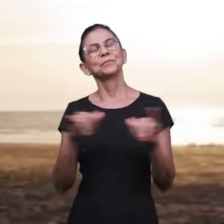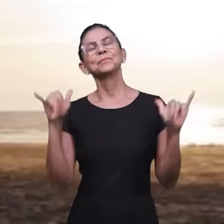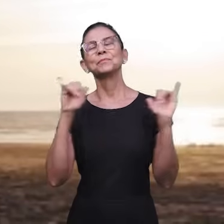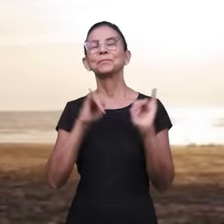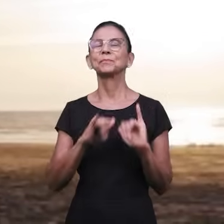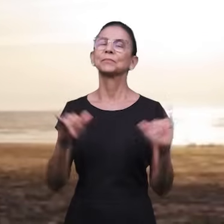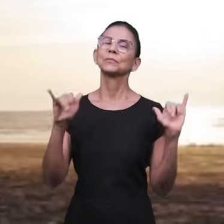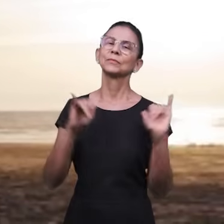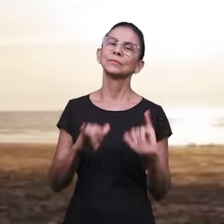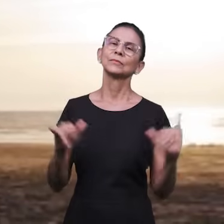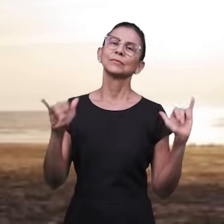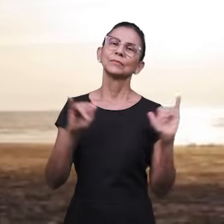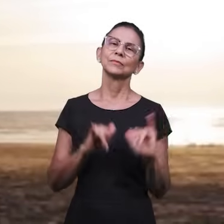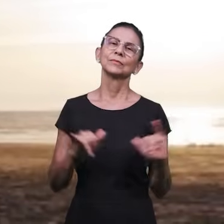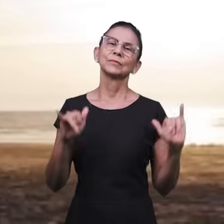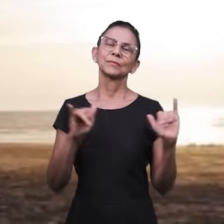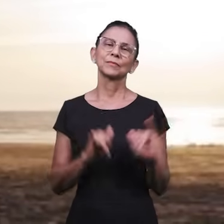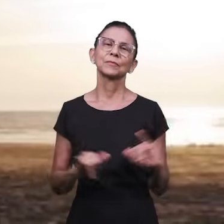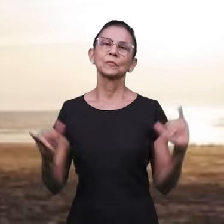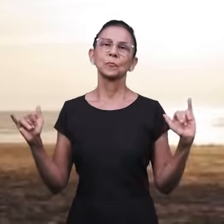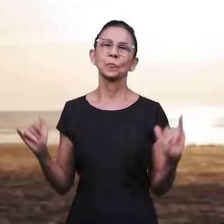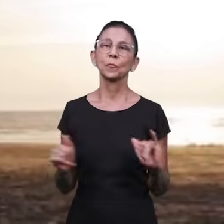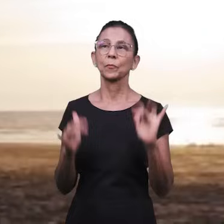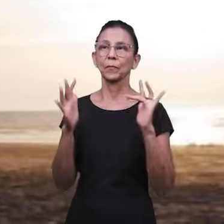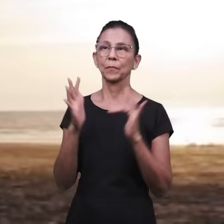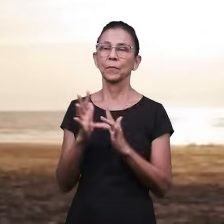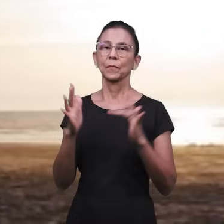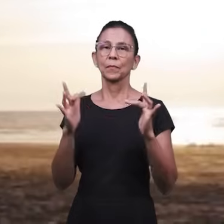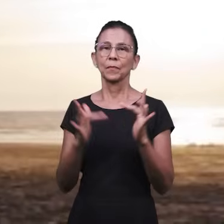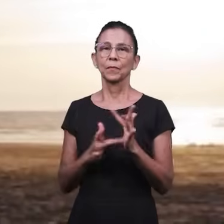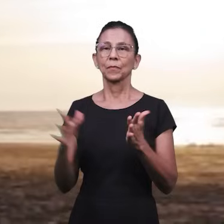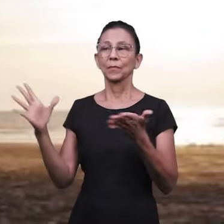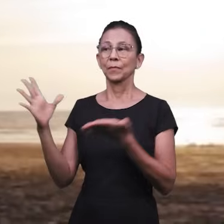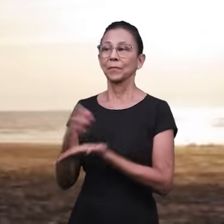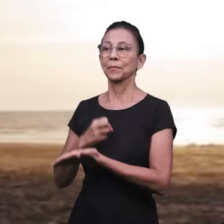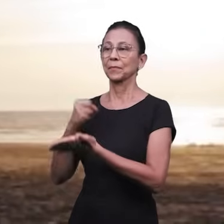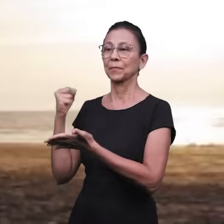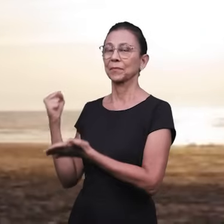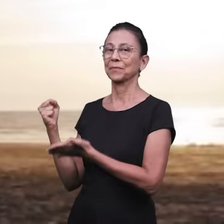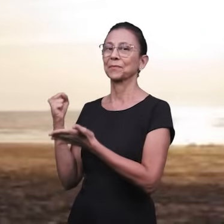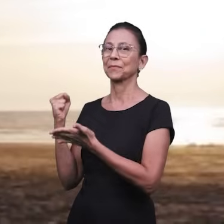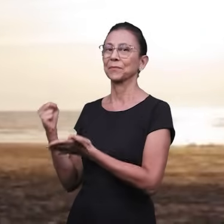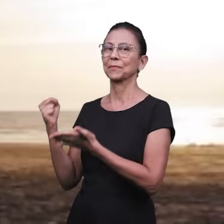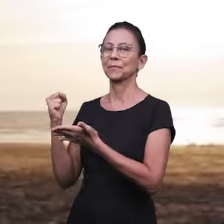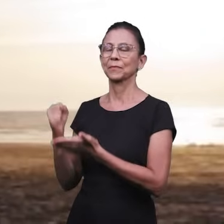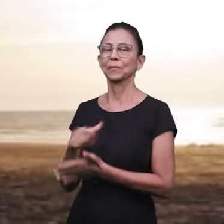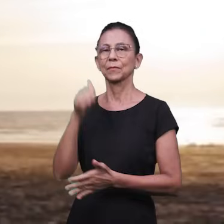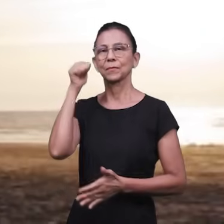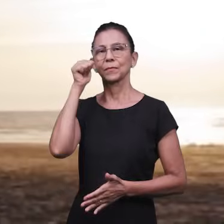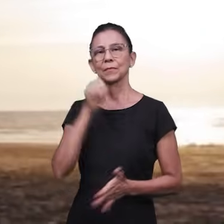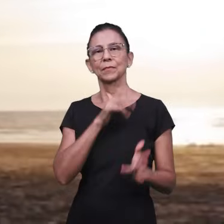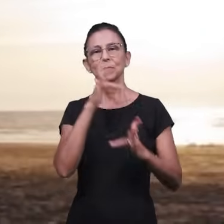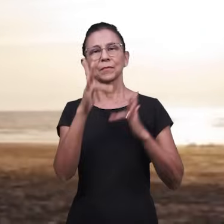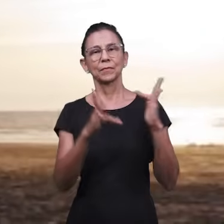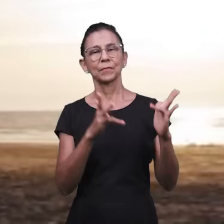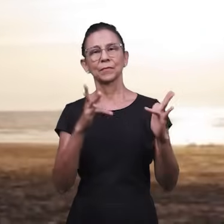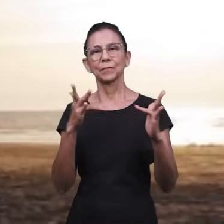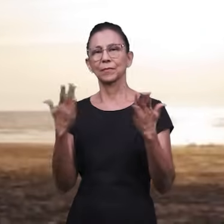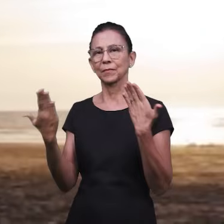proclamar, ó Jesus, meu Senhor, vem nos buscar. A noiva pronta